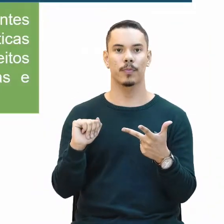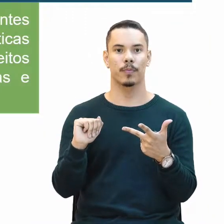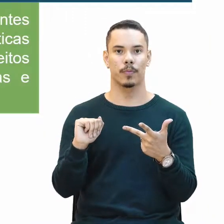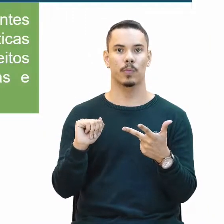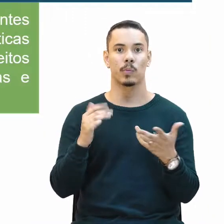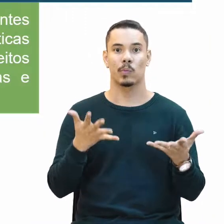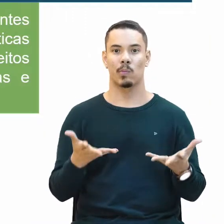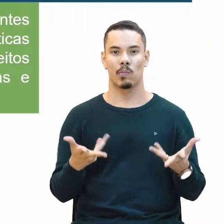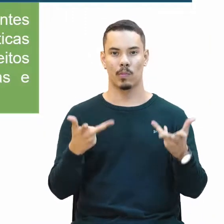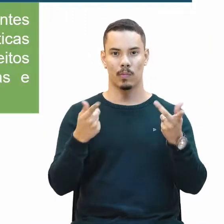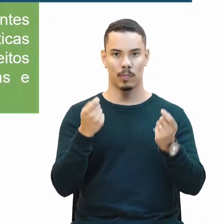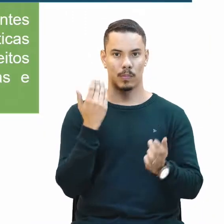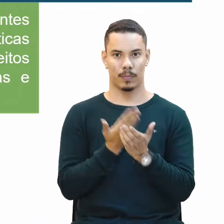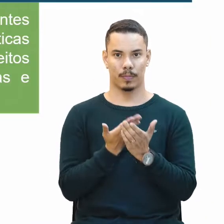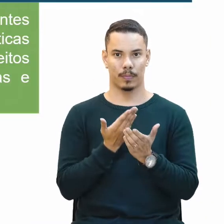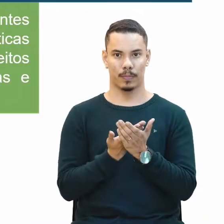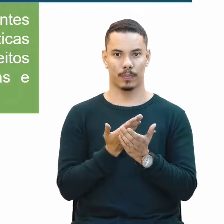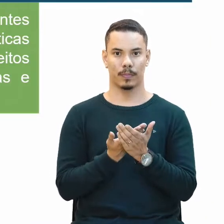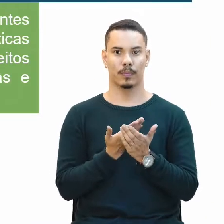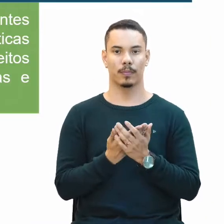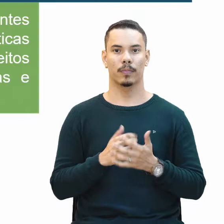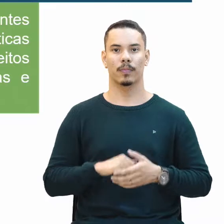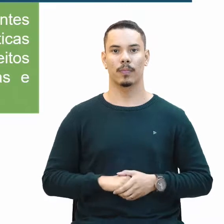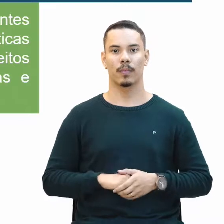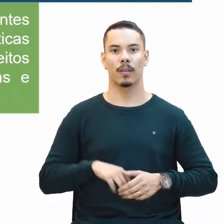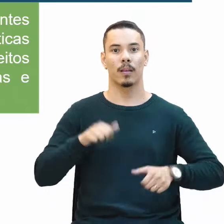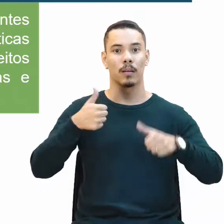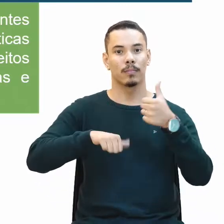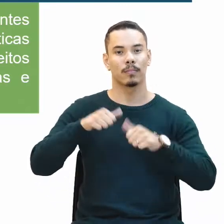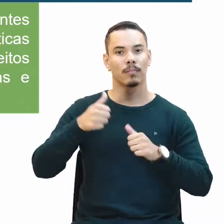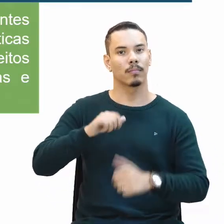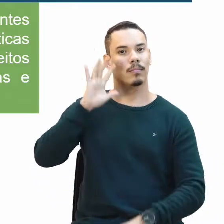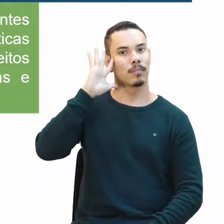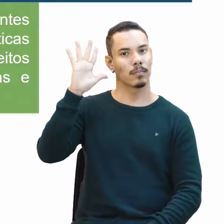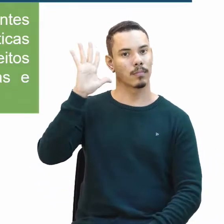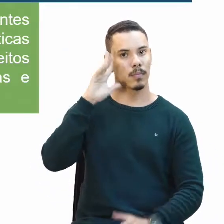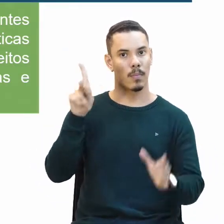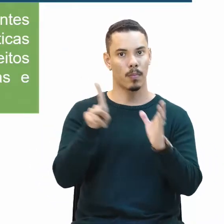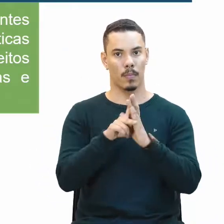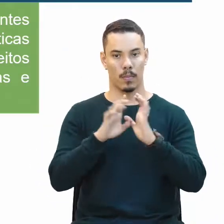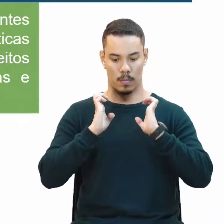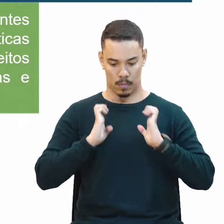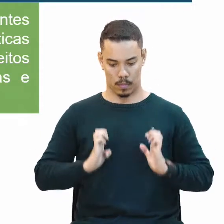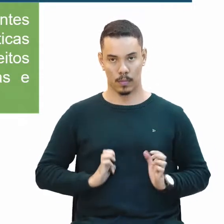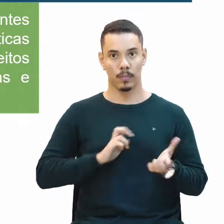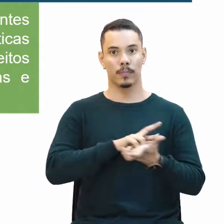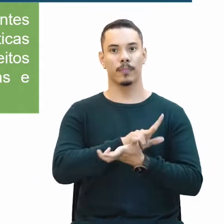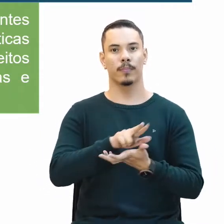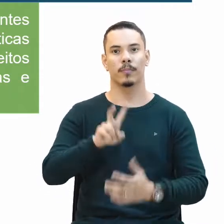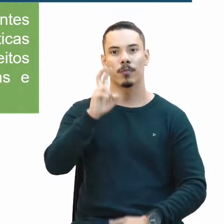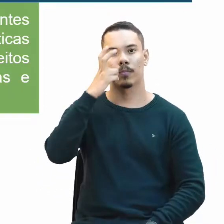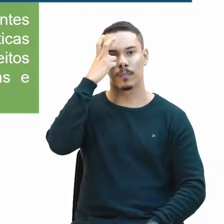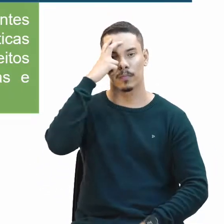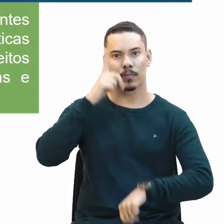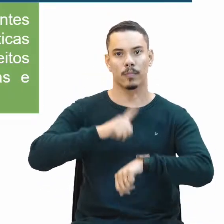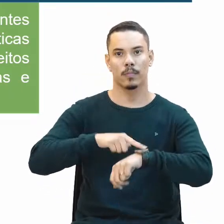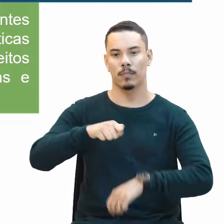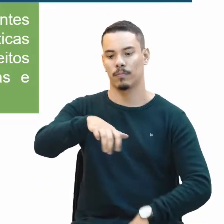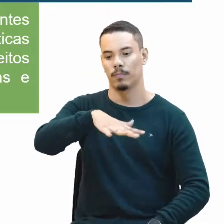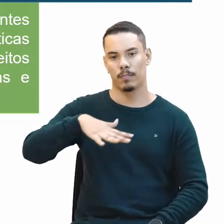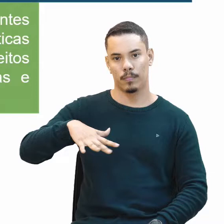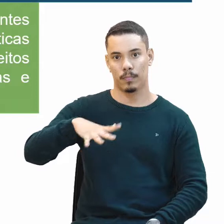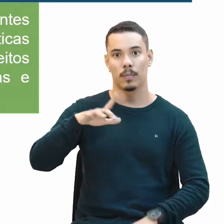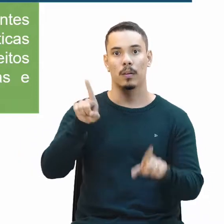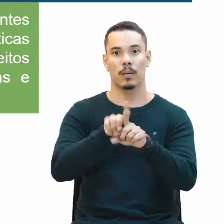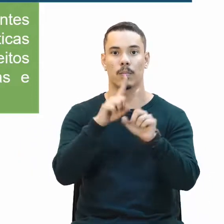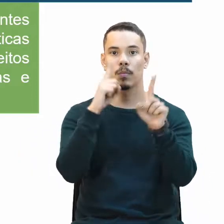Habilidades para essa aula. Analisar os fundamentos da ética em diferentes culturas, tempos e espaços,